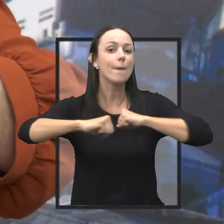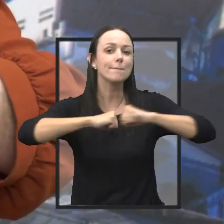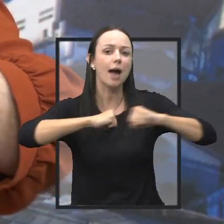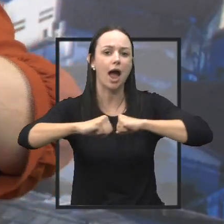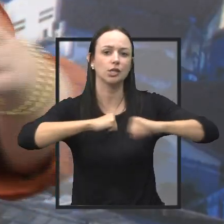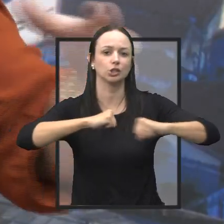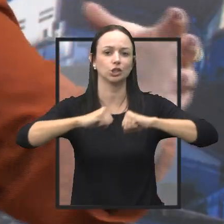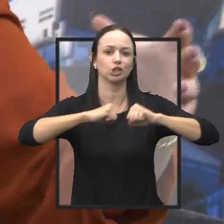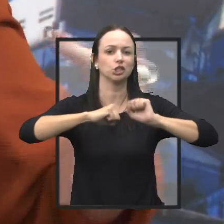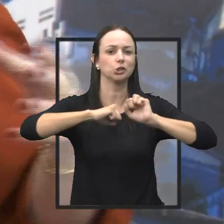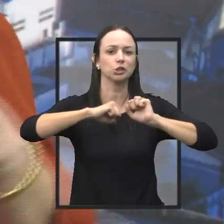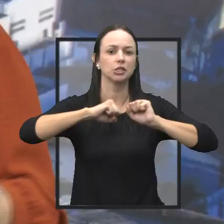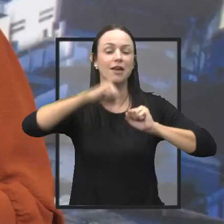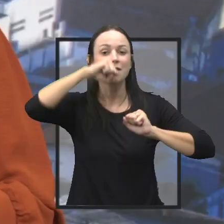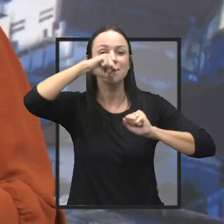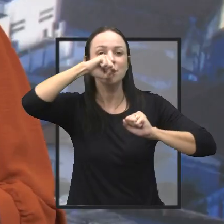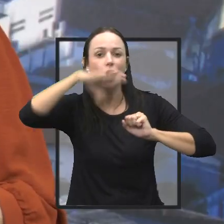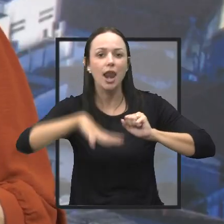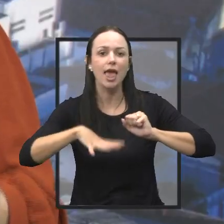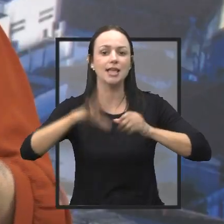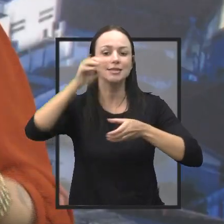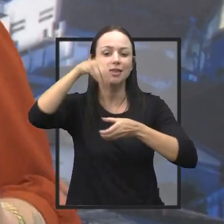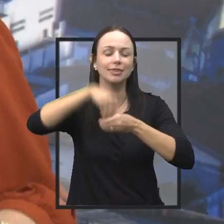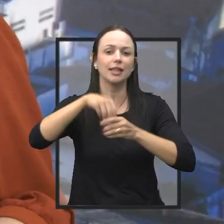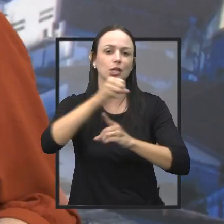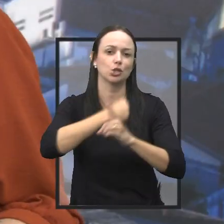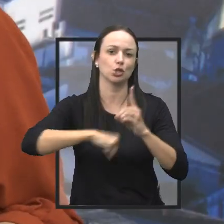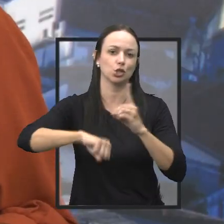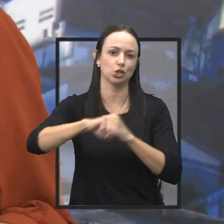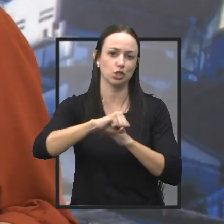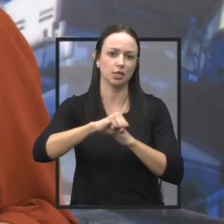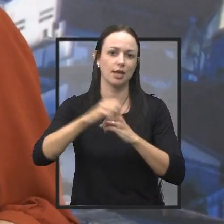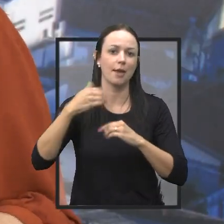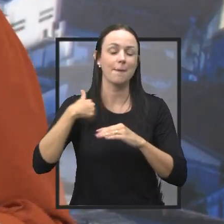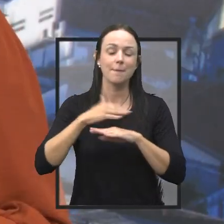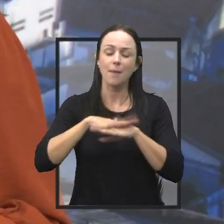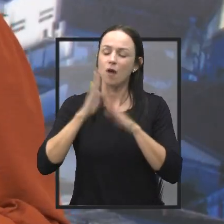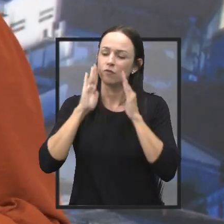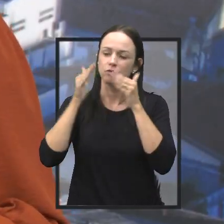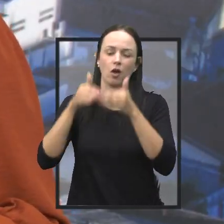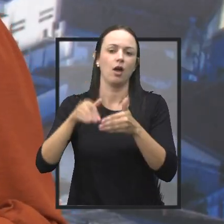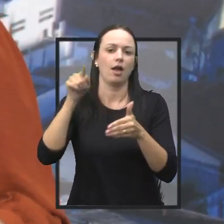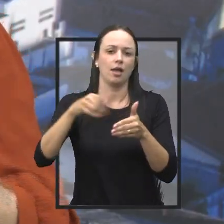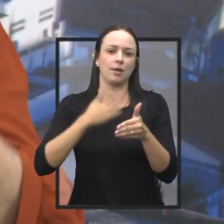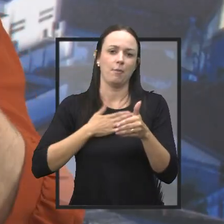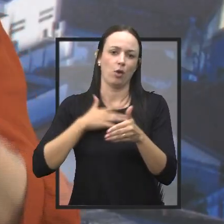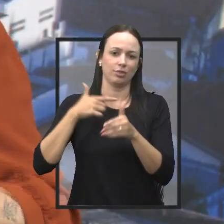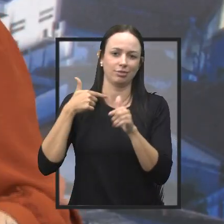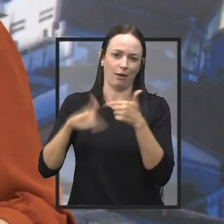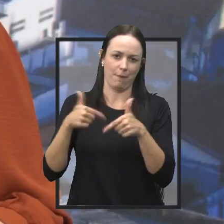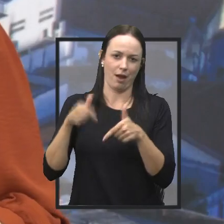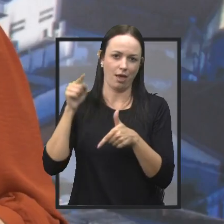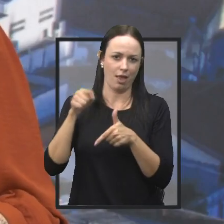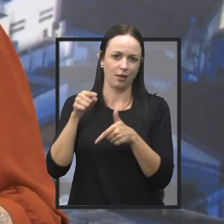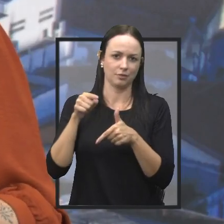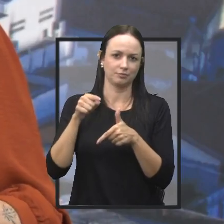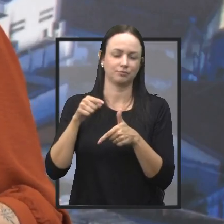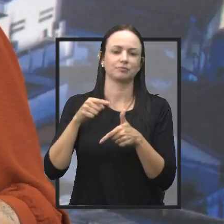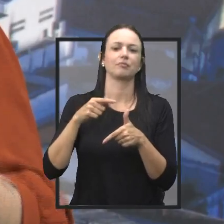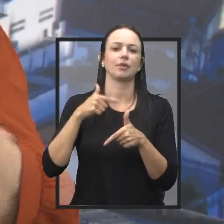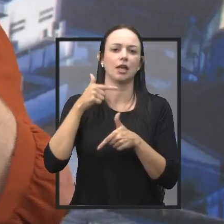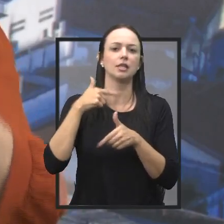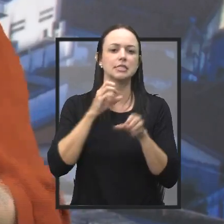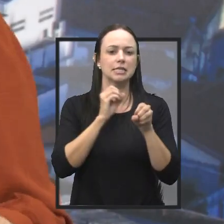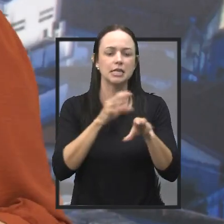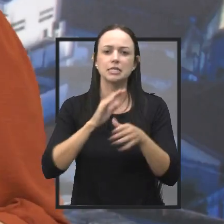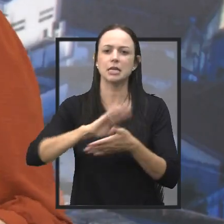assim, instaladas dentro da sociedade, que é a minha grande bandeira de trabalho, né? A gente trabalhar com a educação